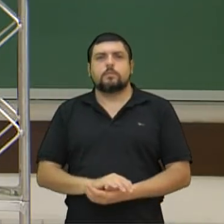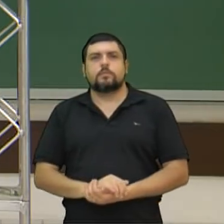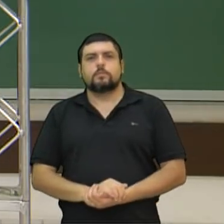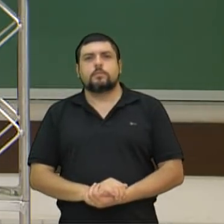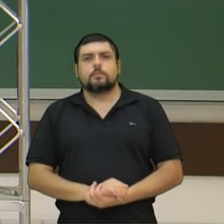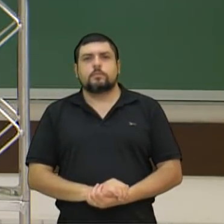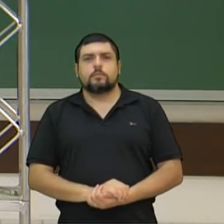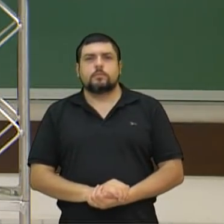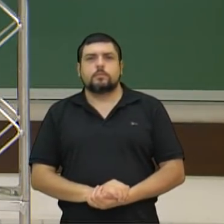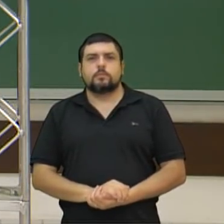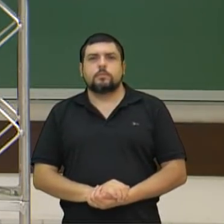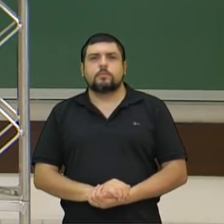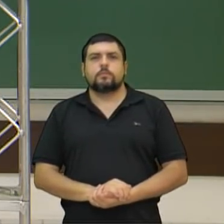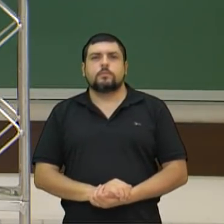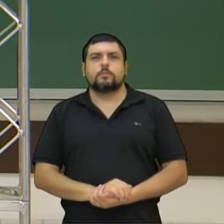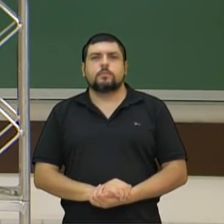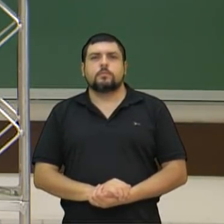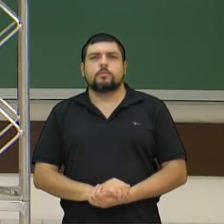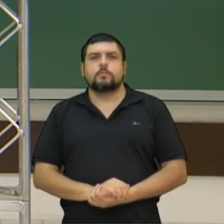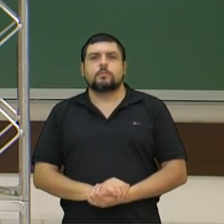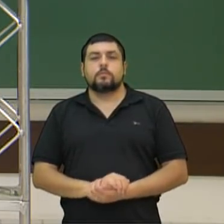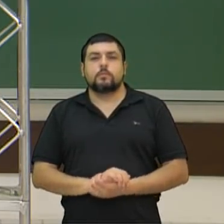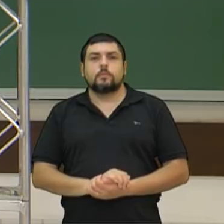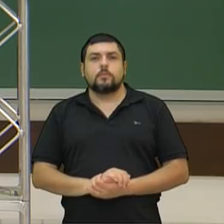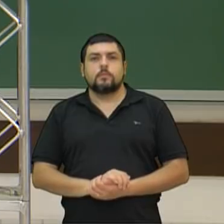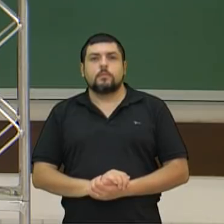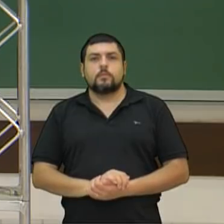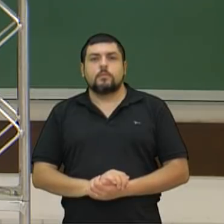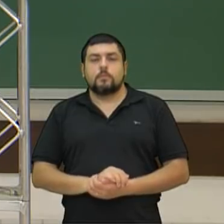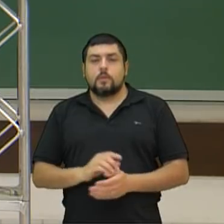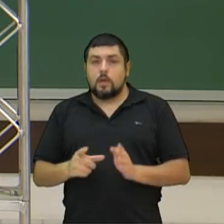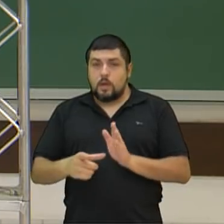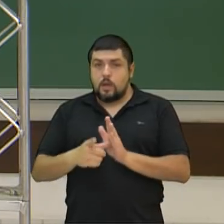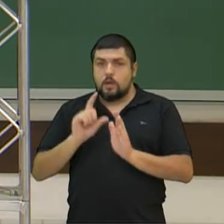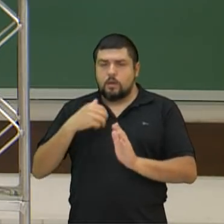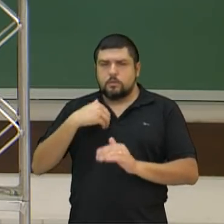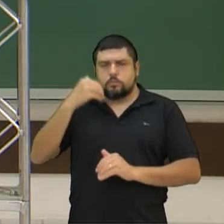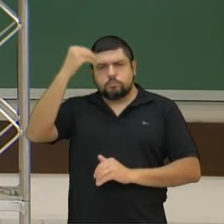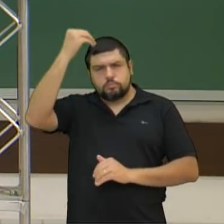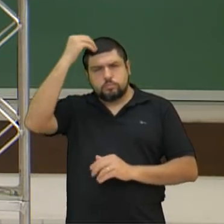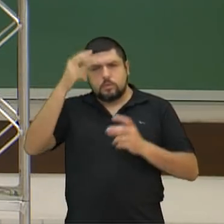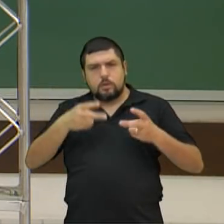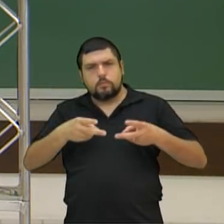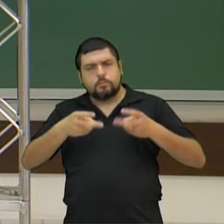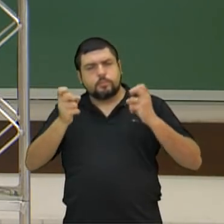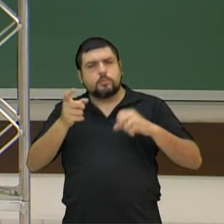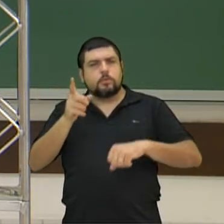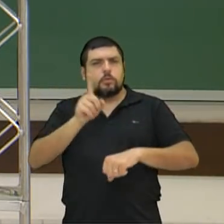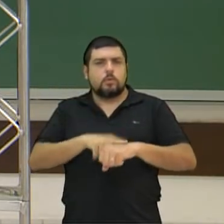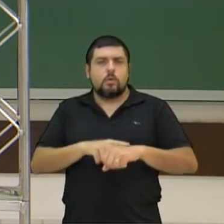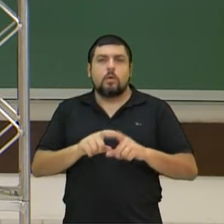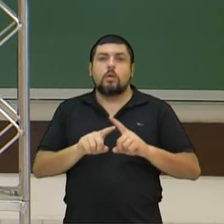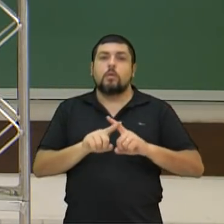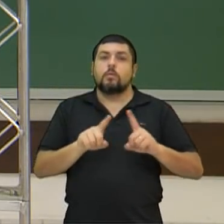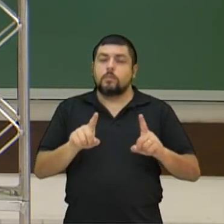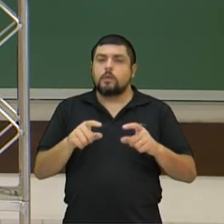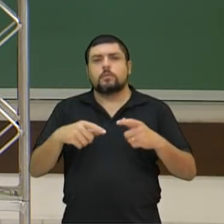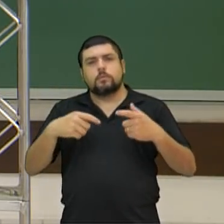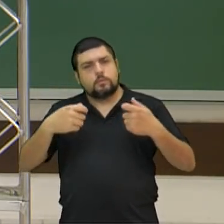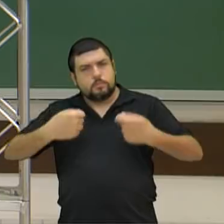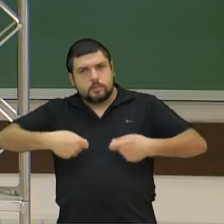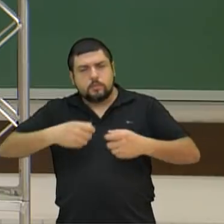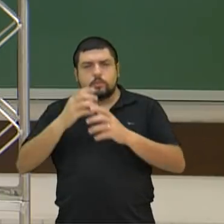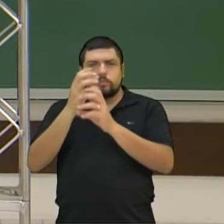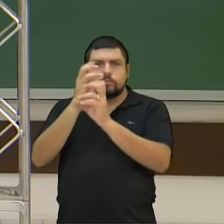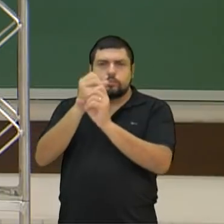o cálculo mental para essa daqui. Mas a ideia da resolução de uma equação exponencial é sempre essa, tá? Você